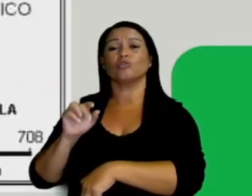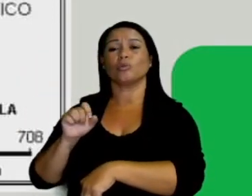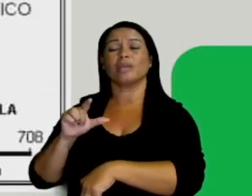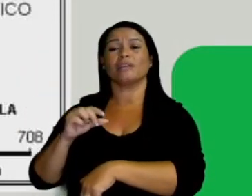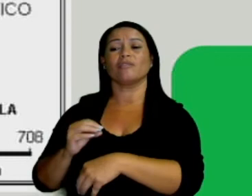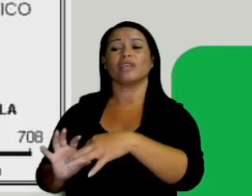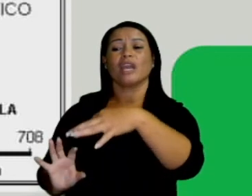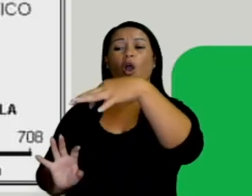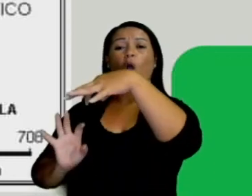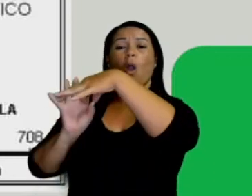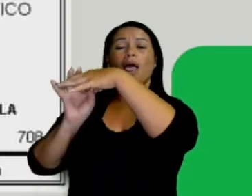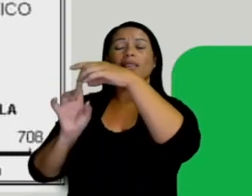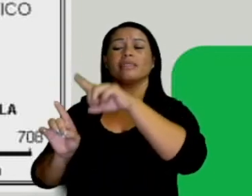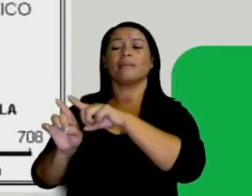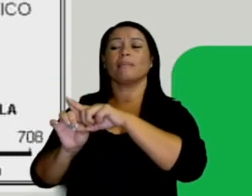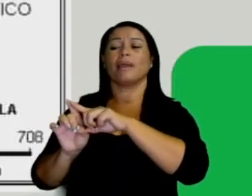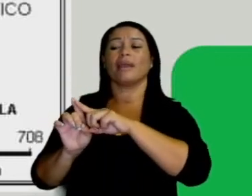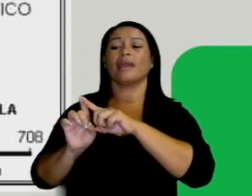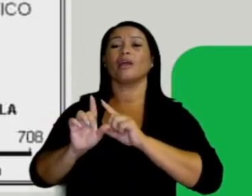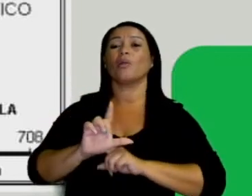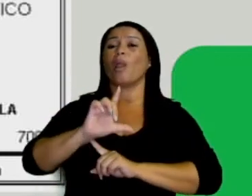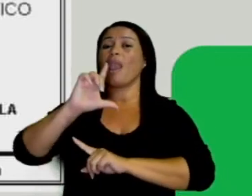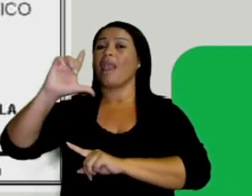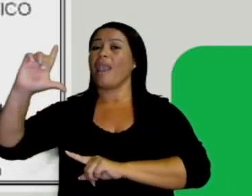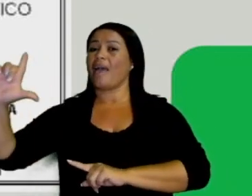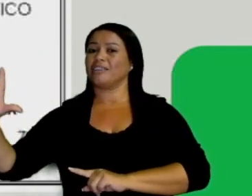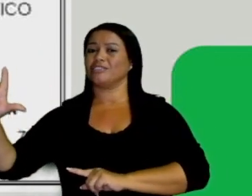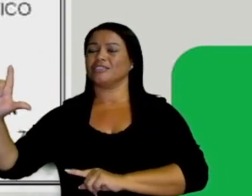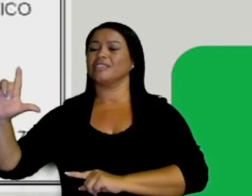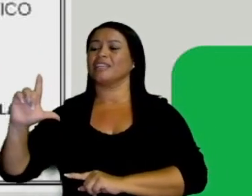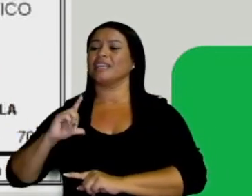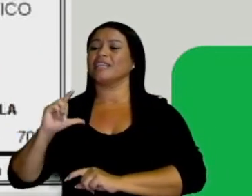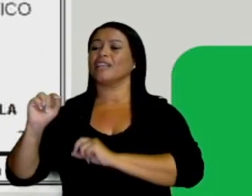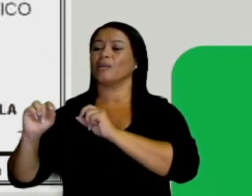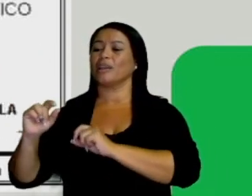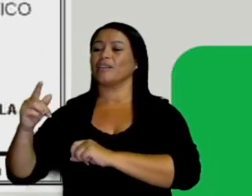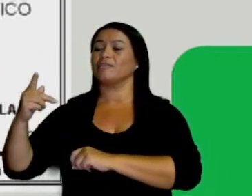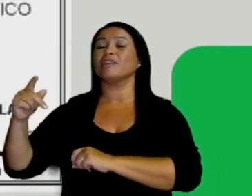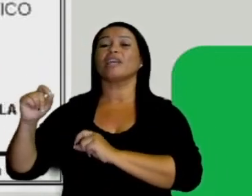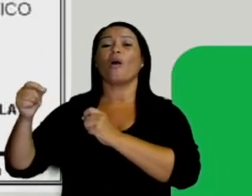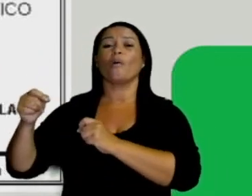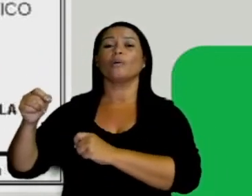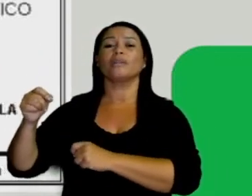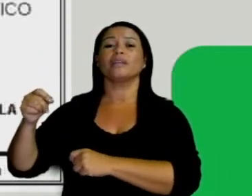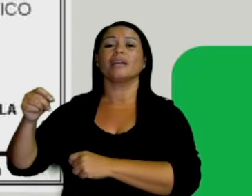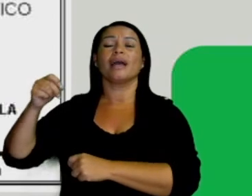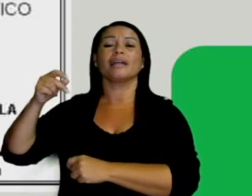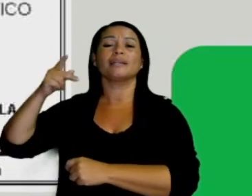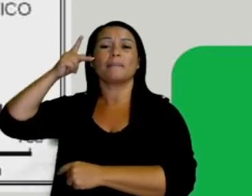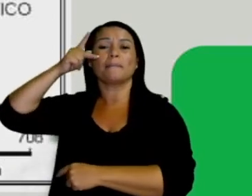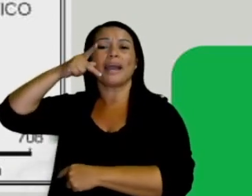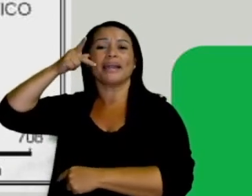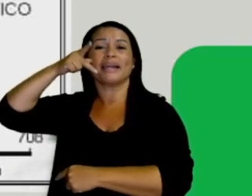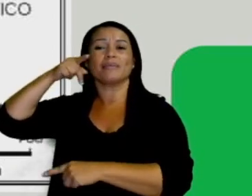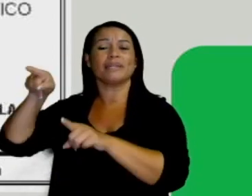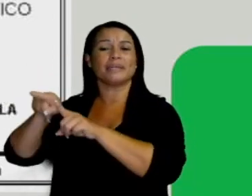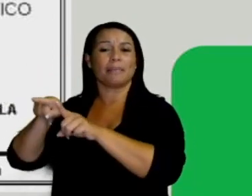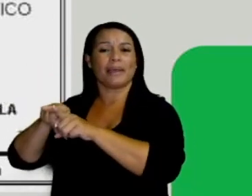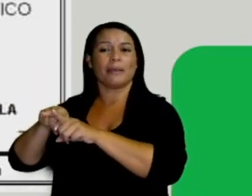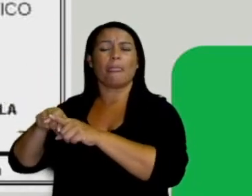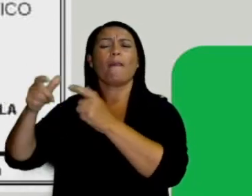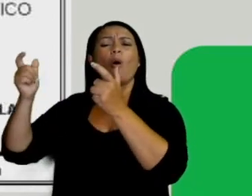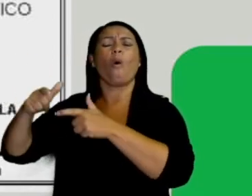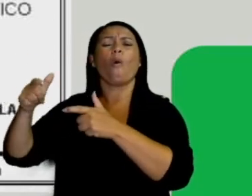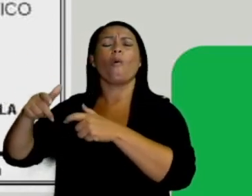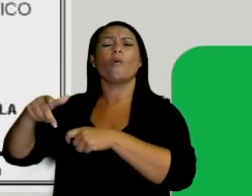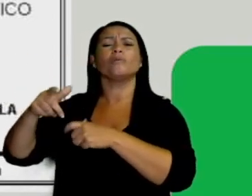Uruguai. Tá? No leste, a gente tem a Ponta dos Seixas, que fica na Paraíba. Então, assim, uma curiosidade. Qual o